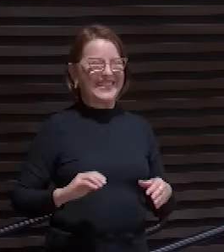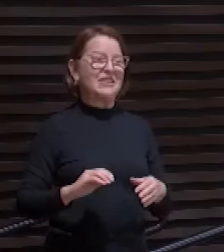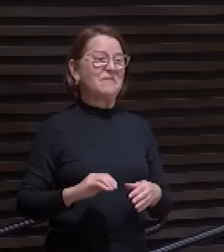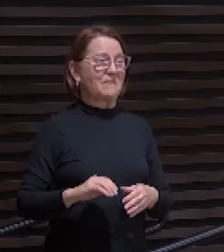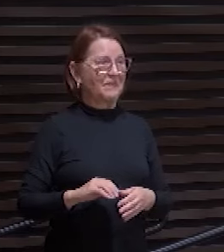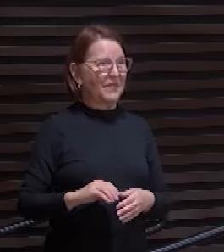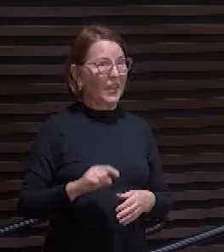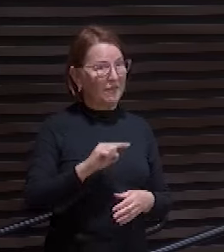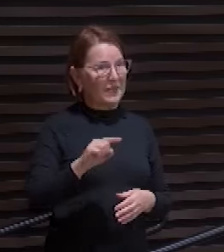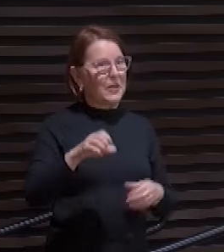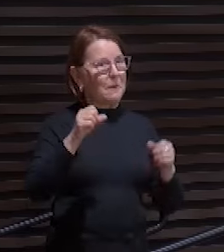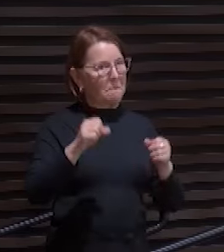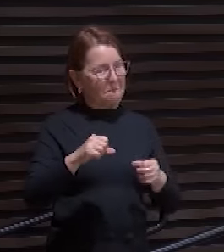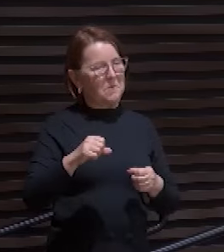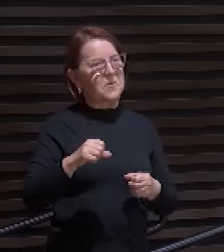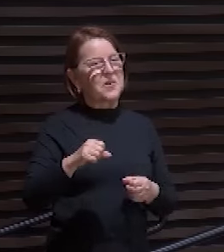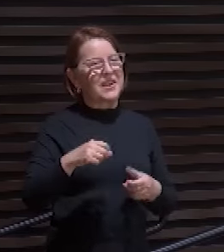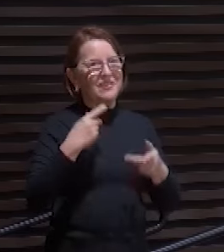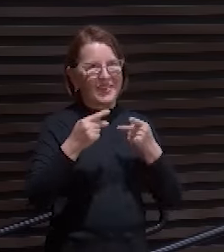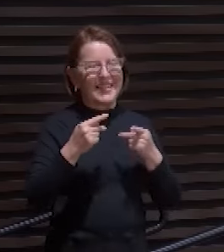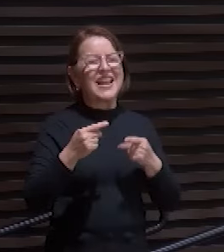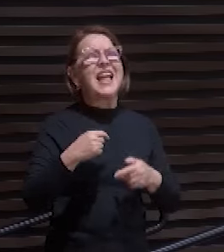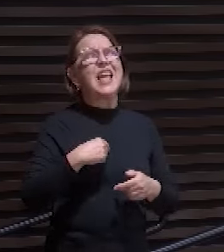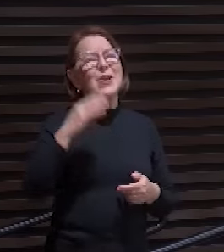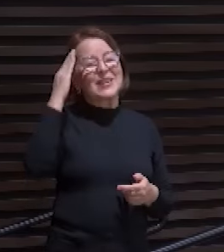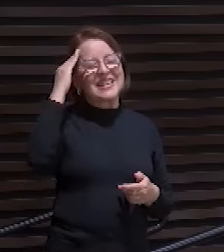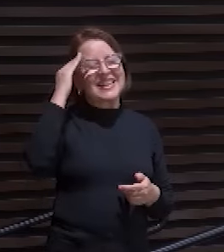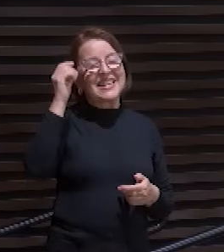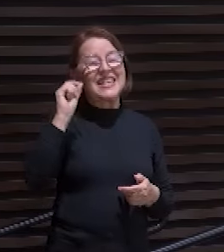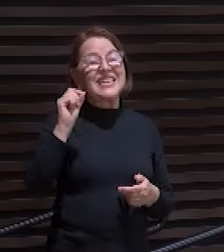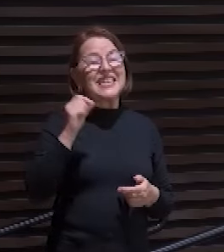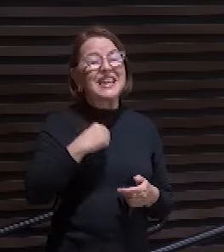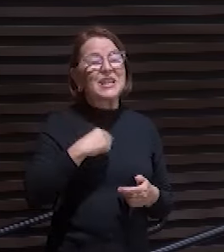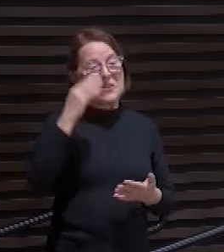Você pode dizer, eu sei em quem tenho crido, estou bem certo.